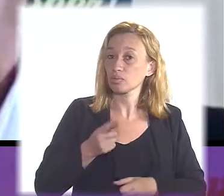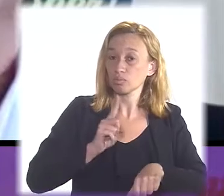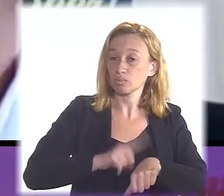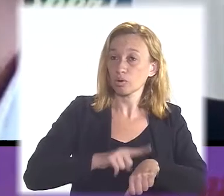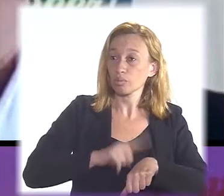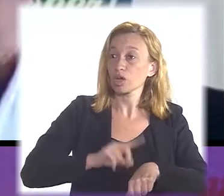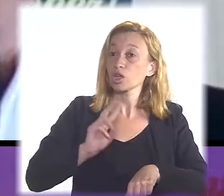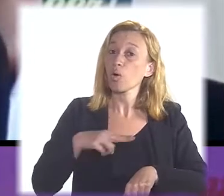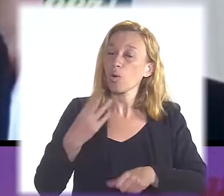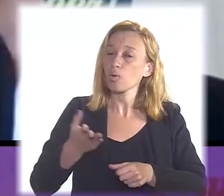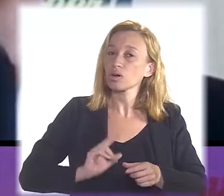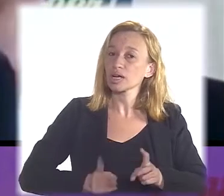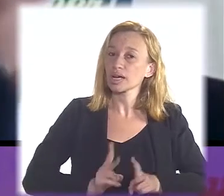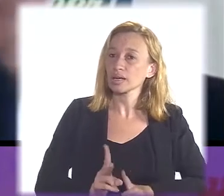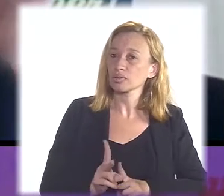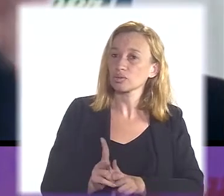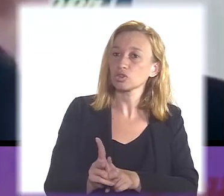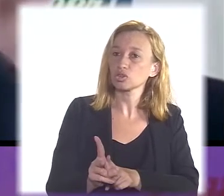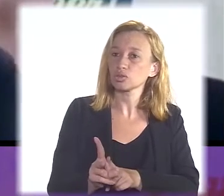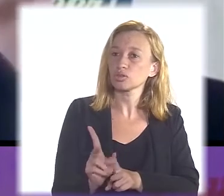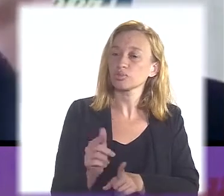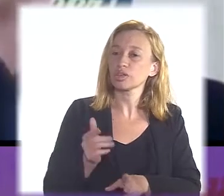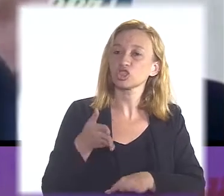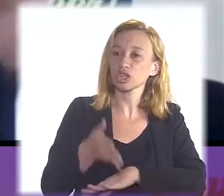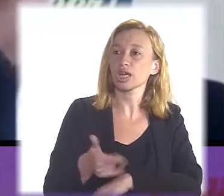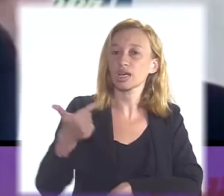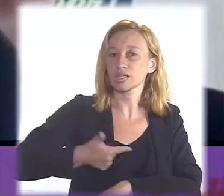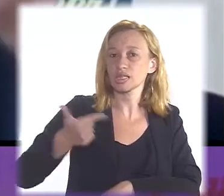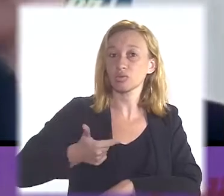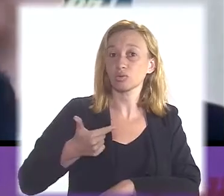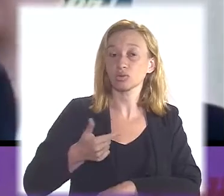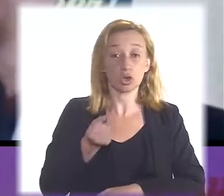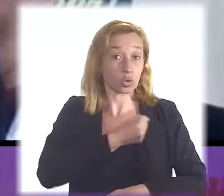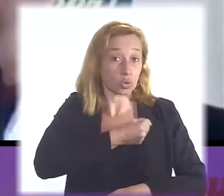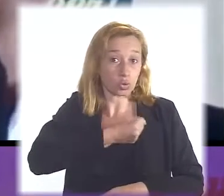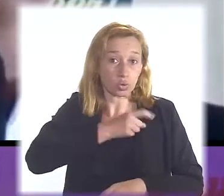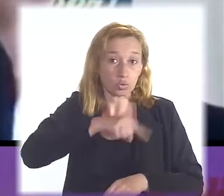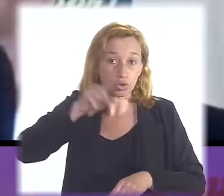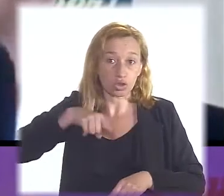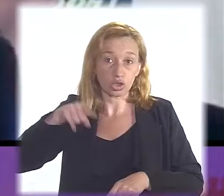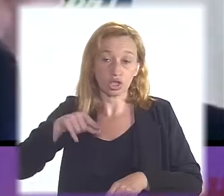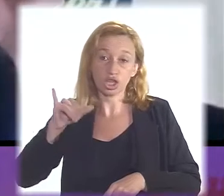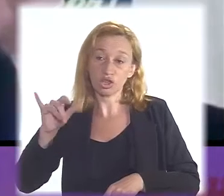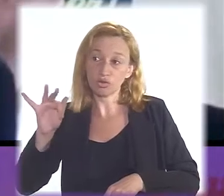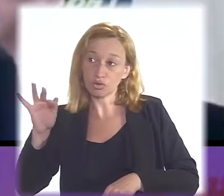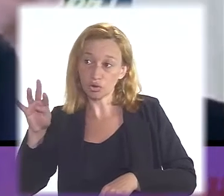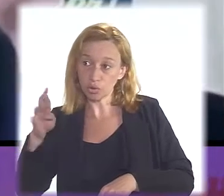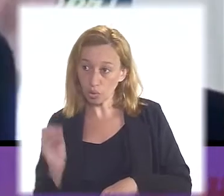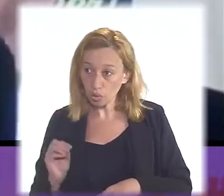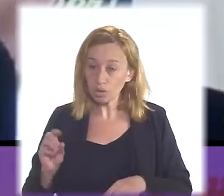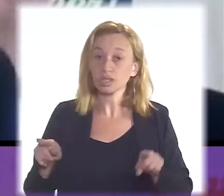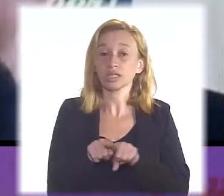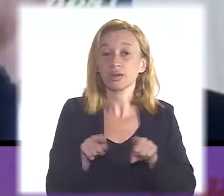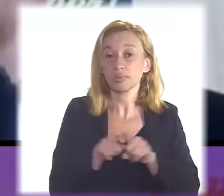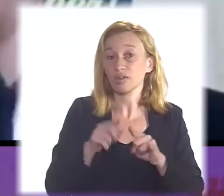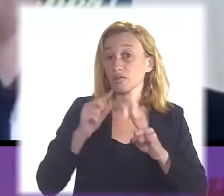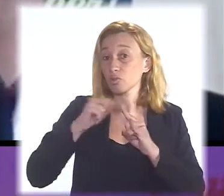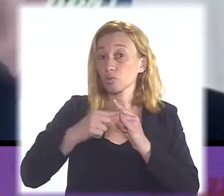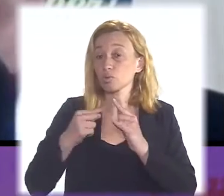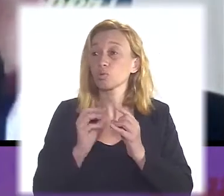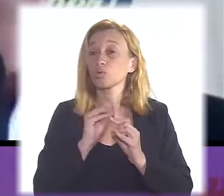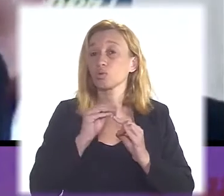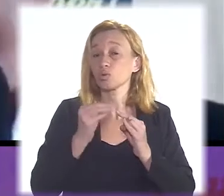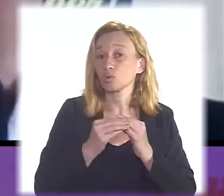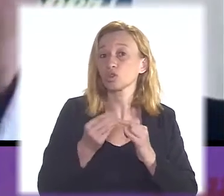onda ou estamos caminhando para a segunda onda? Porque, segundo dados estatísticos do Infogripe e também da Fiocruz,